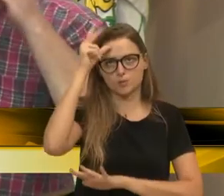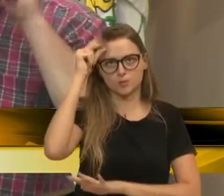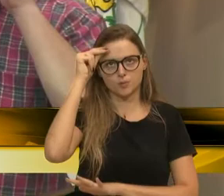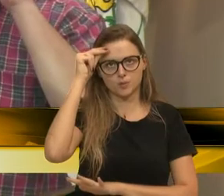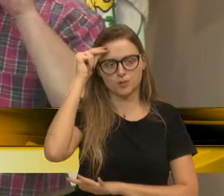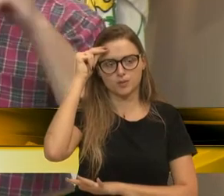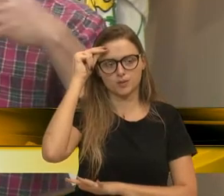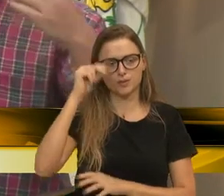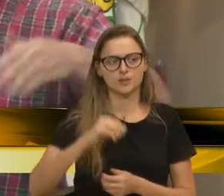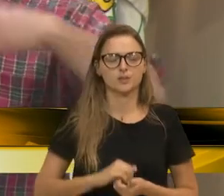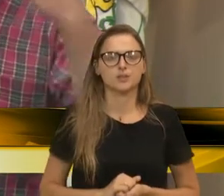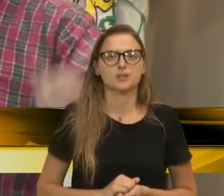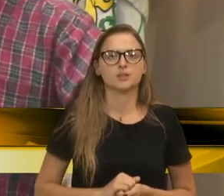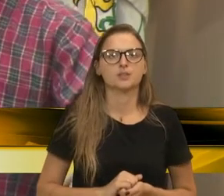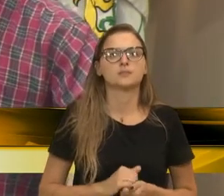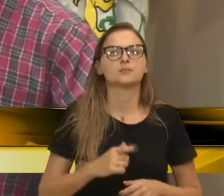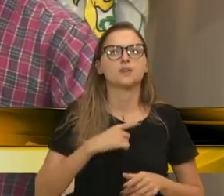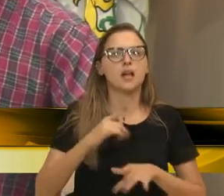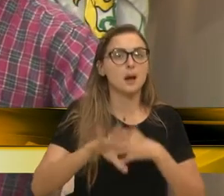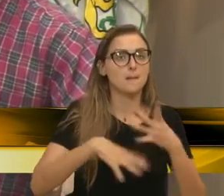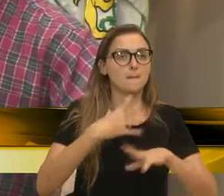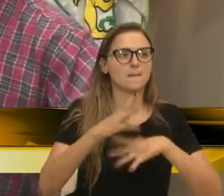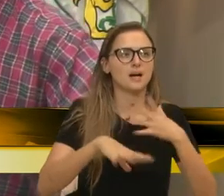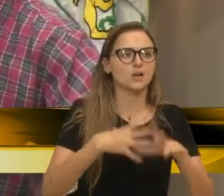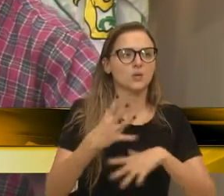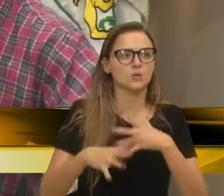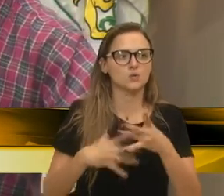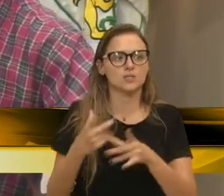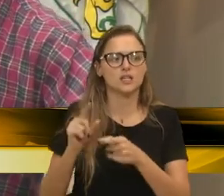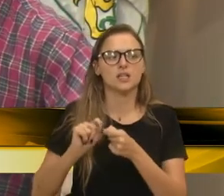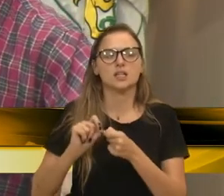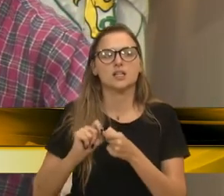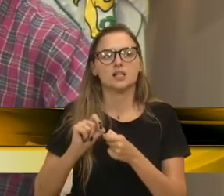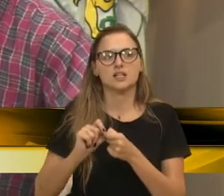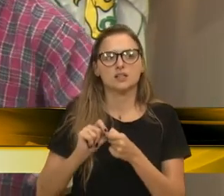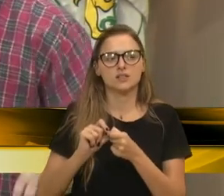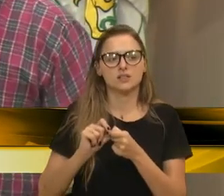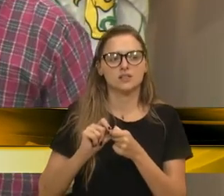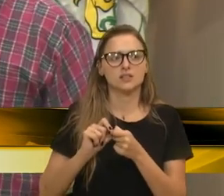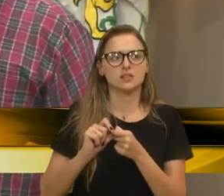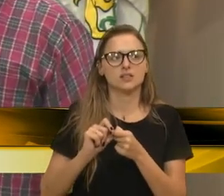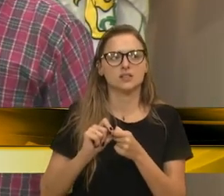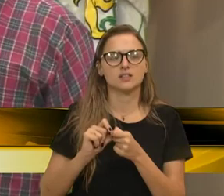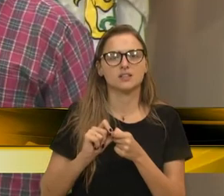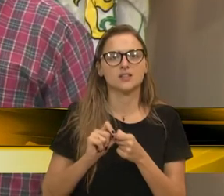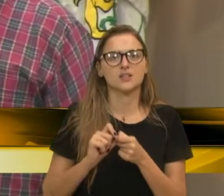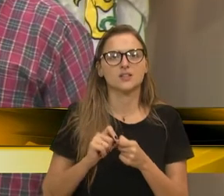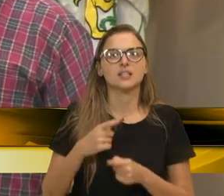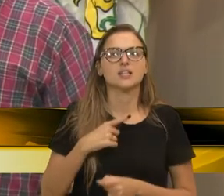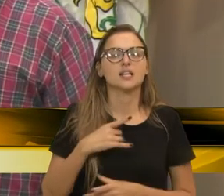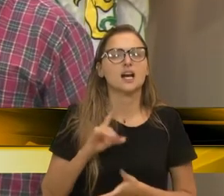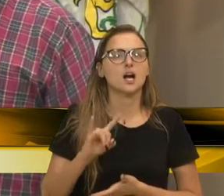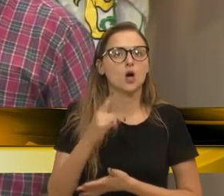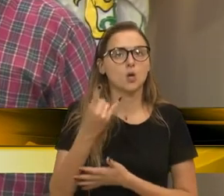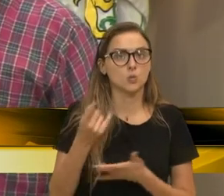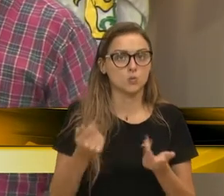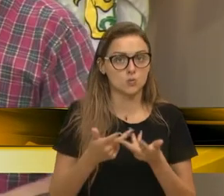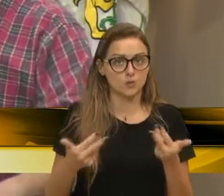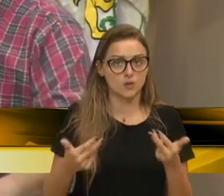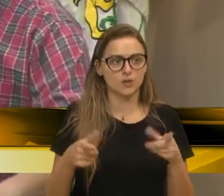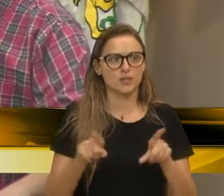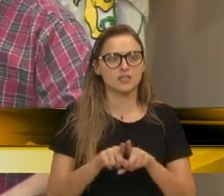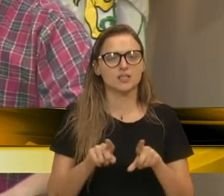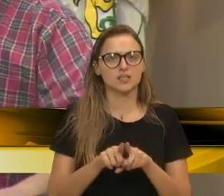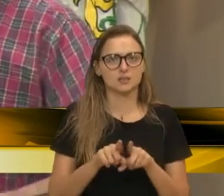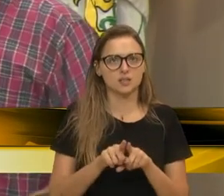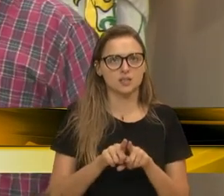à baderna, devido a questões nesse sentido. E uma última questão aqui também